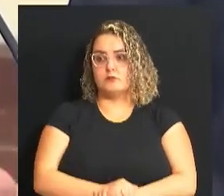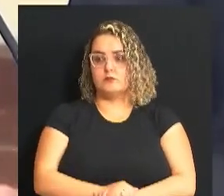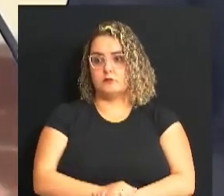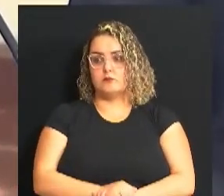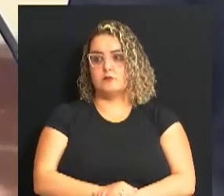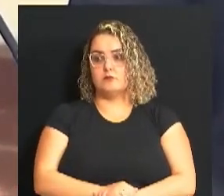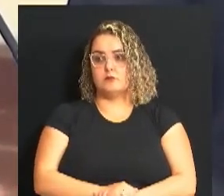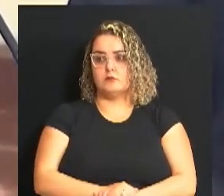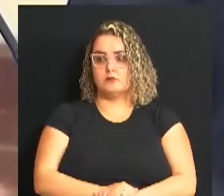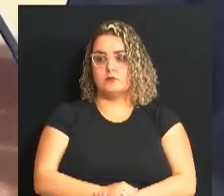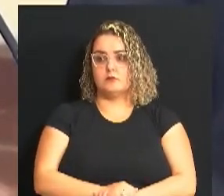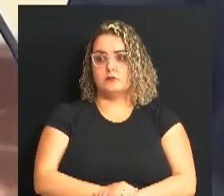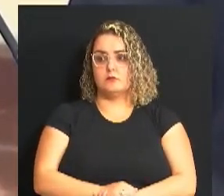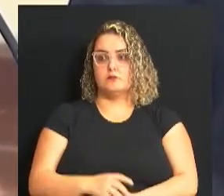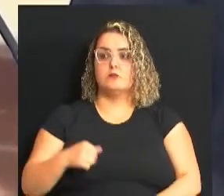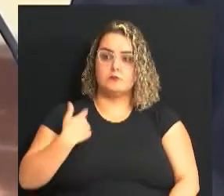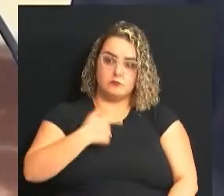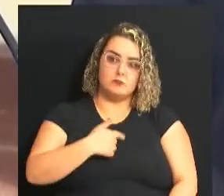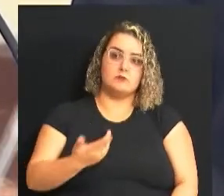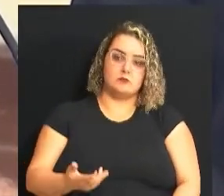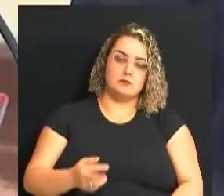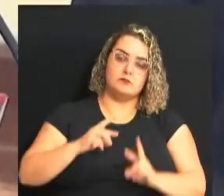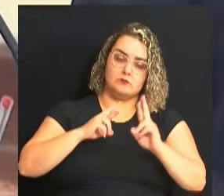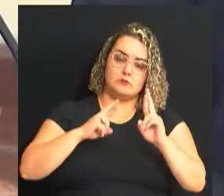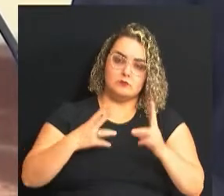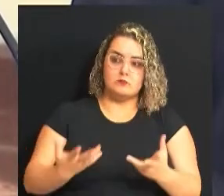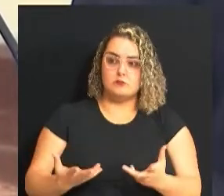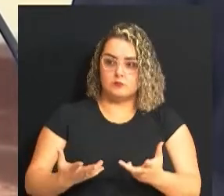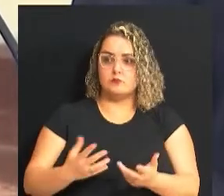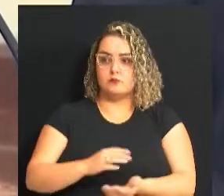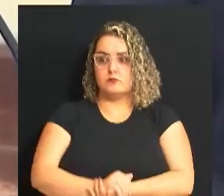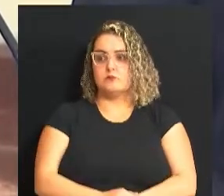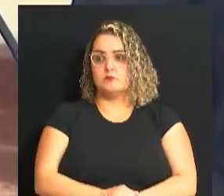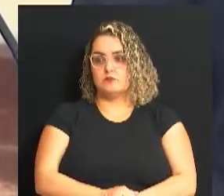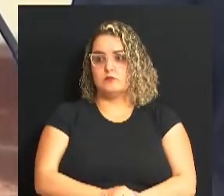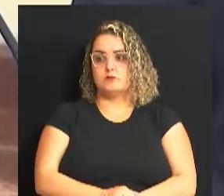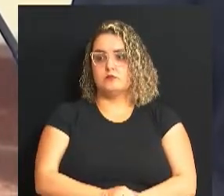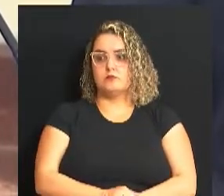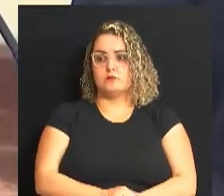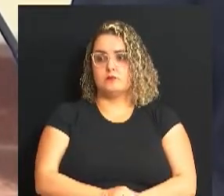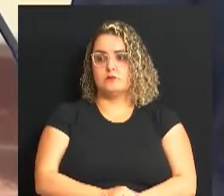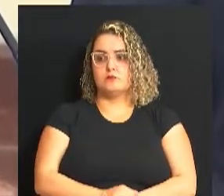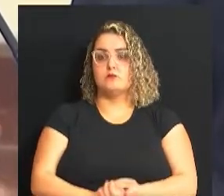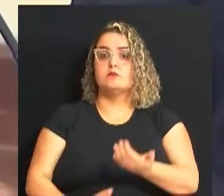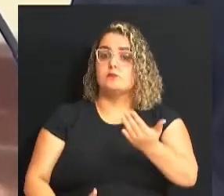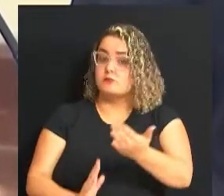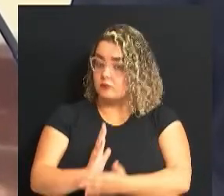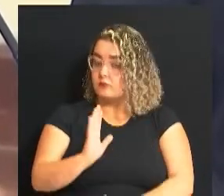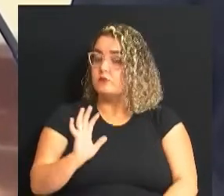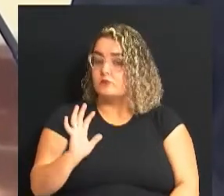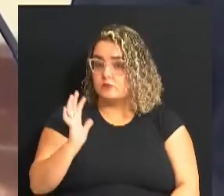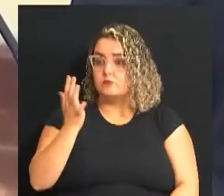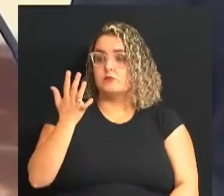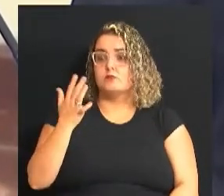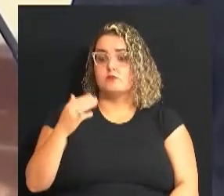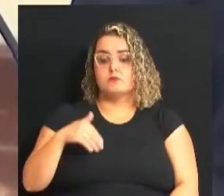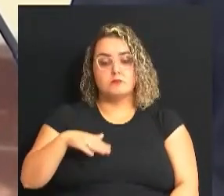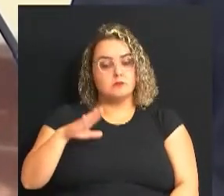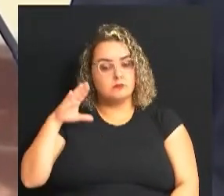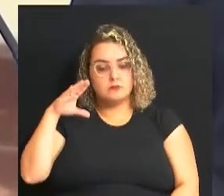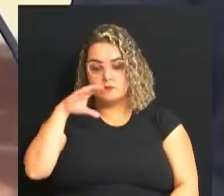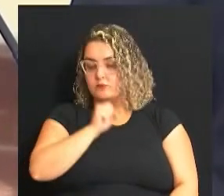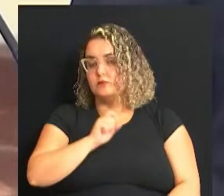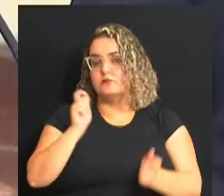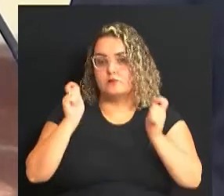da nossa parte é isso, e a gente espera, né, que a aprovação ocorra aí o mais rápido possível, aí,